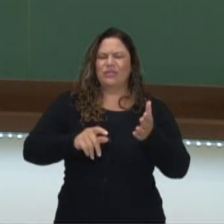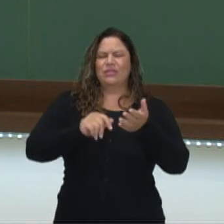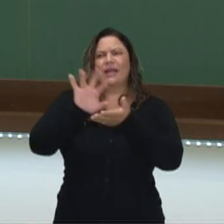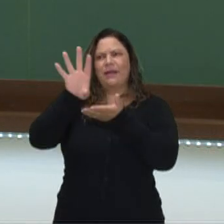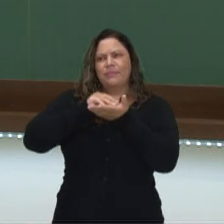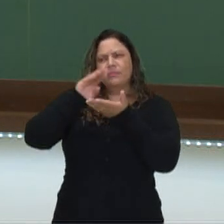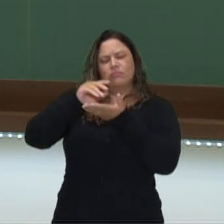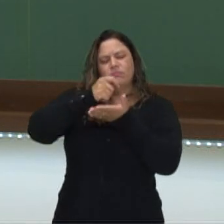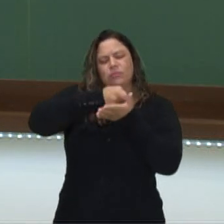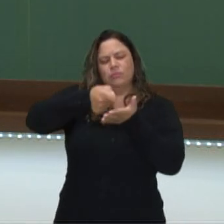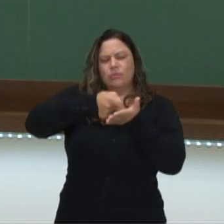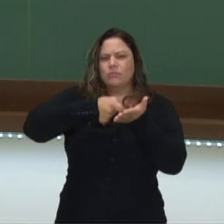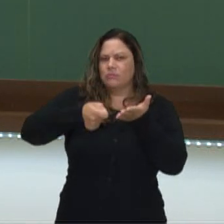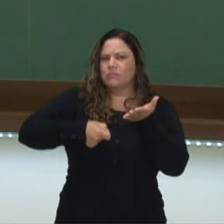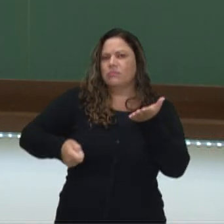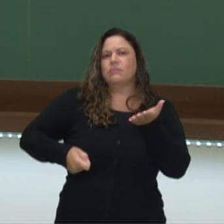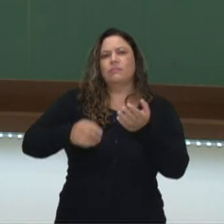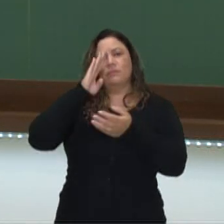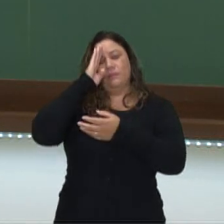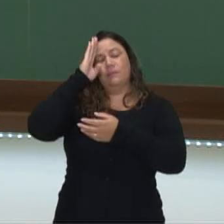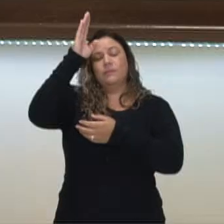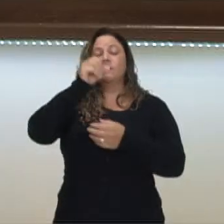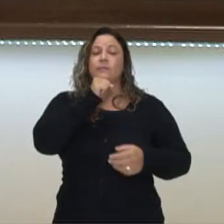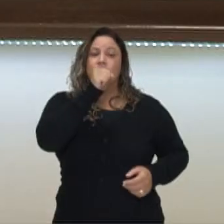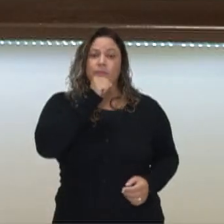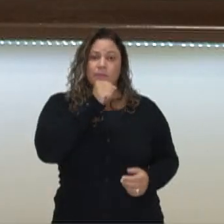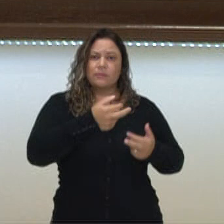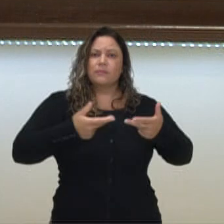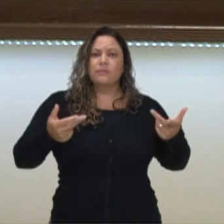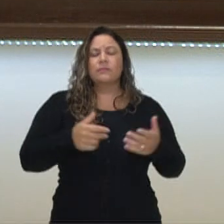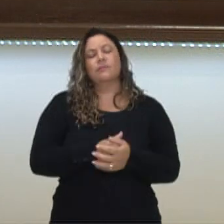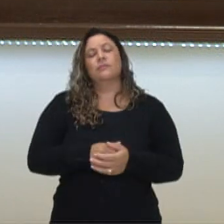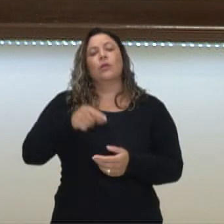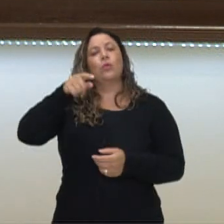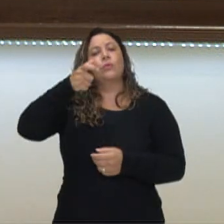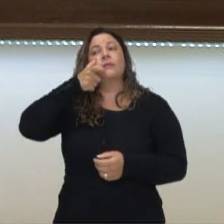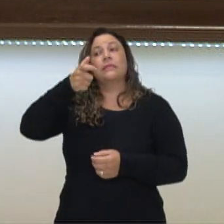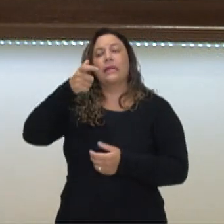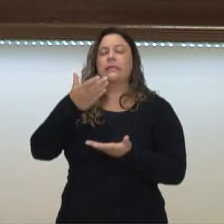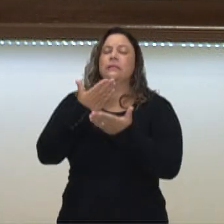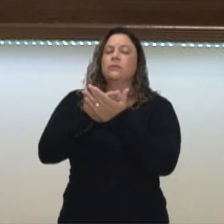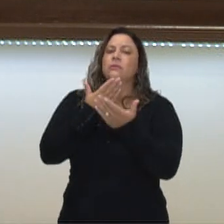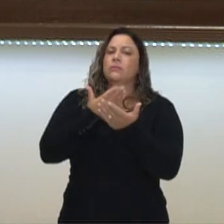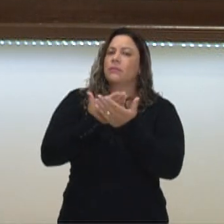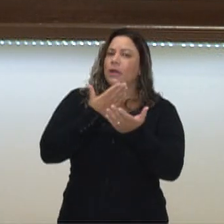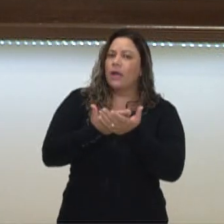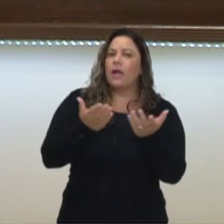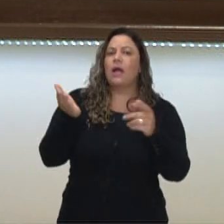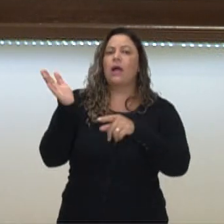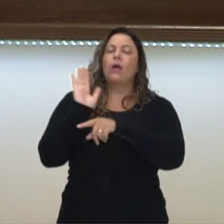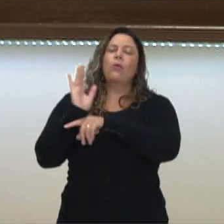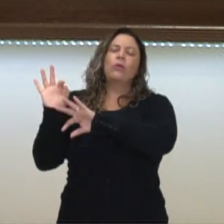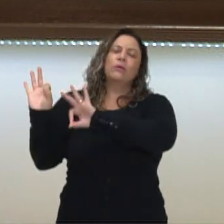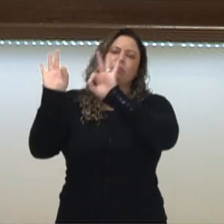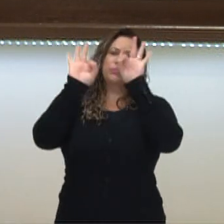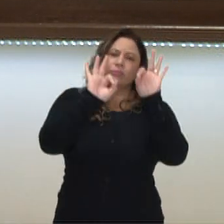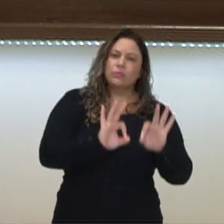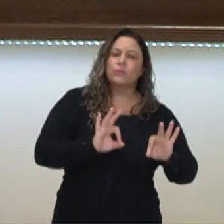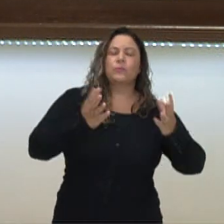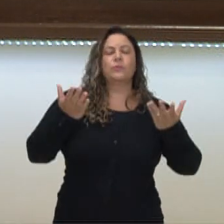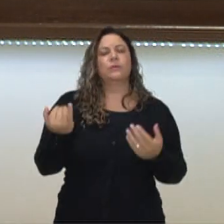ideias presentes em uma entrevista? Então, quando você está assistindo uma aula, assistindo um vídeo